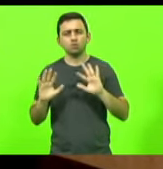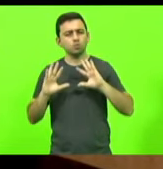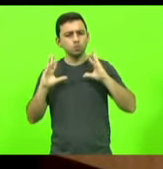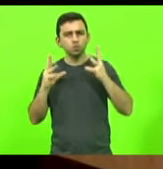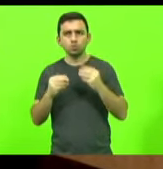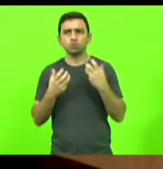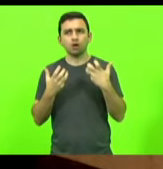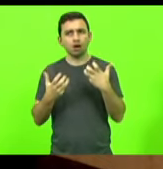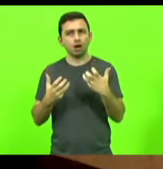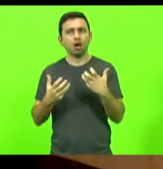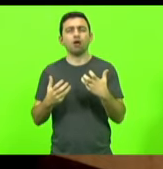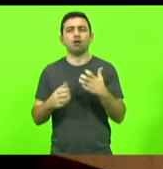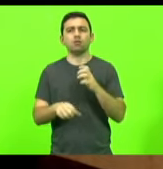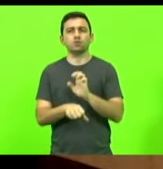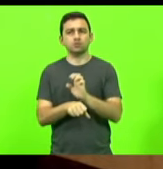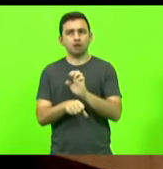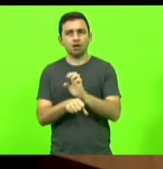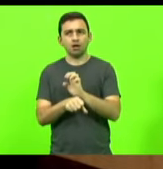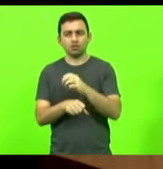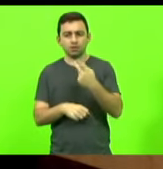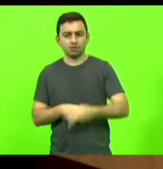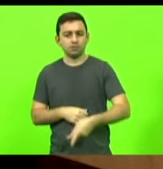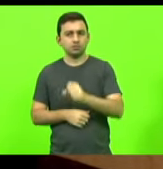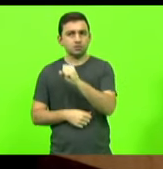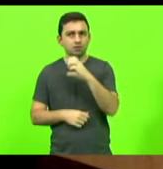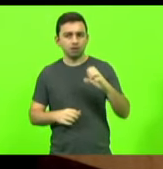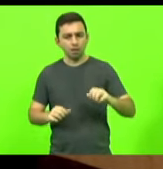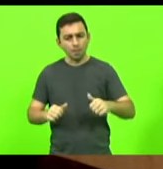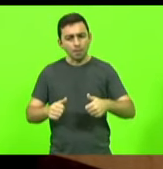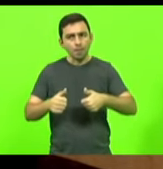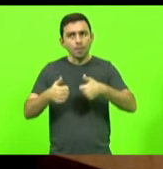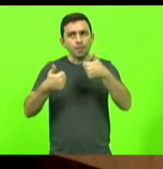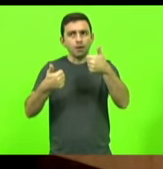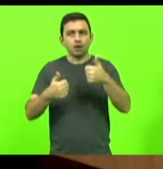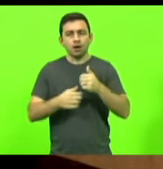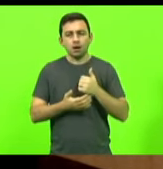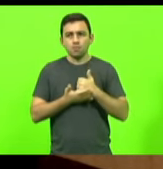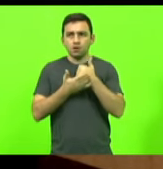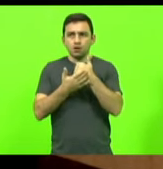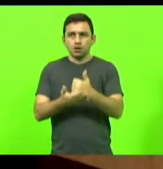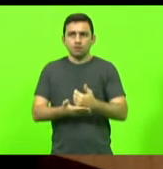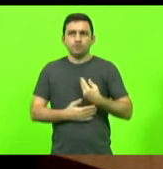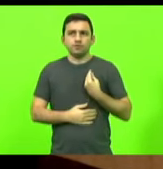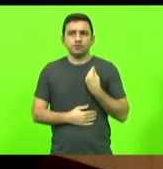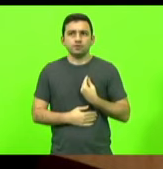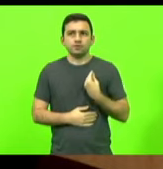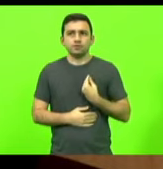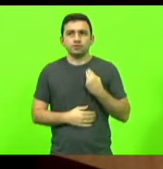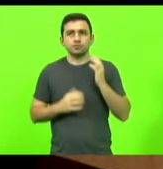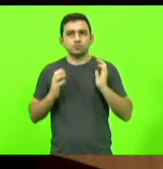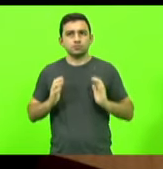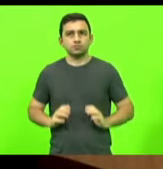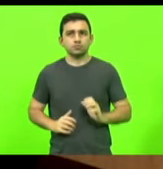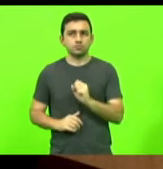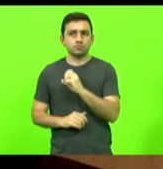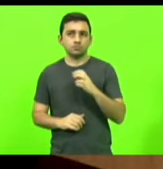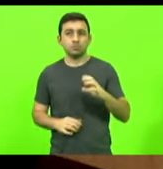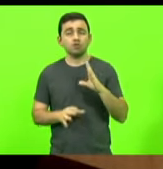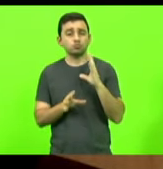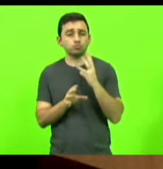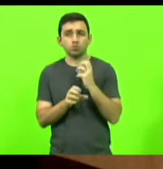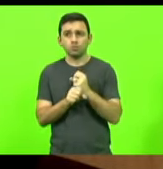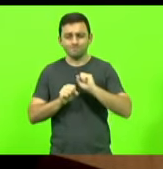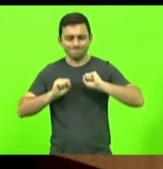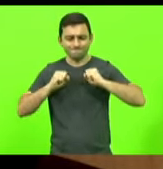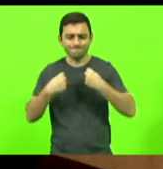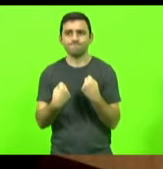ver o Estado andando para frente, melhorando a vida do cidadão catarinense. É um somatório de esforços.